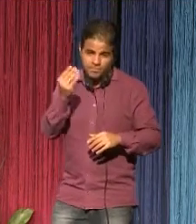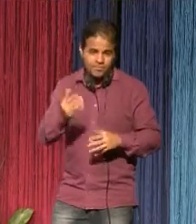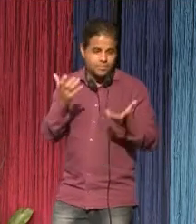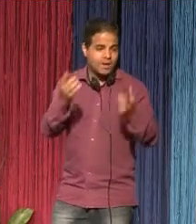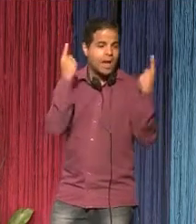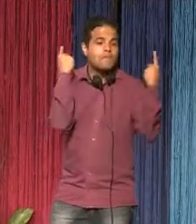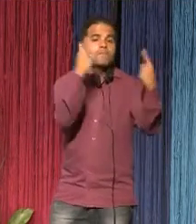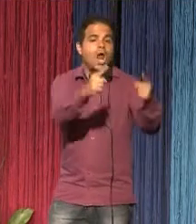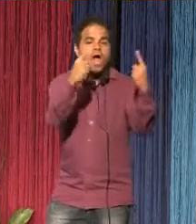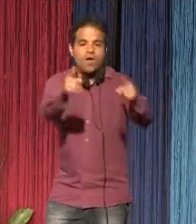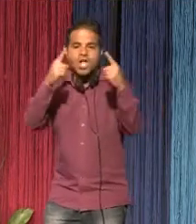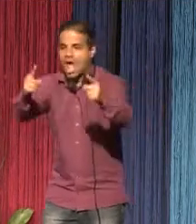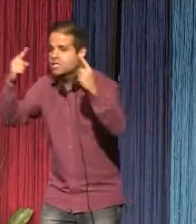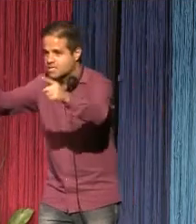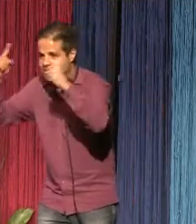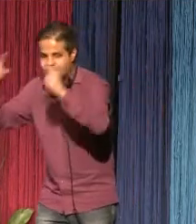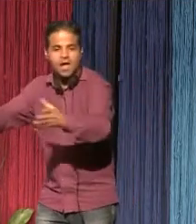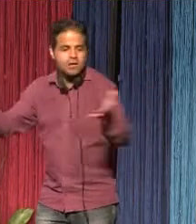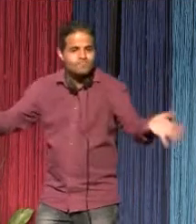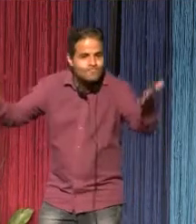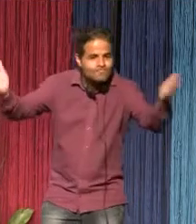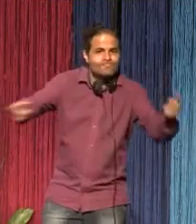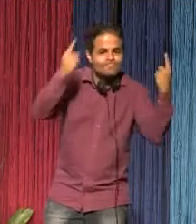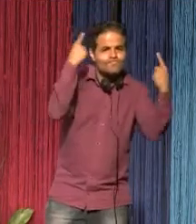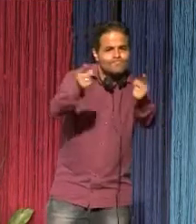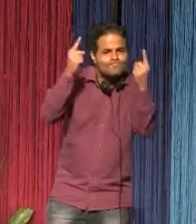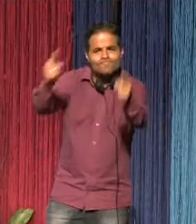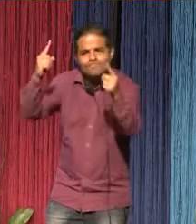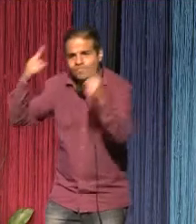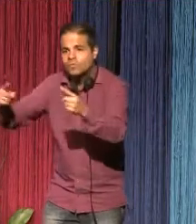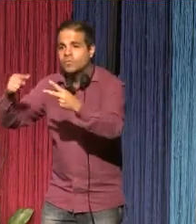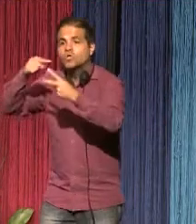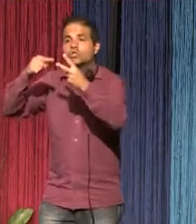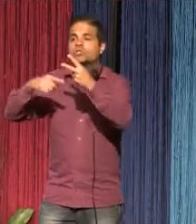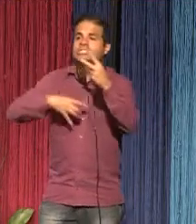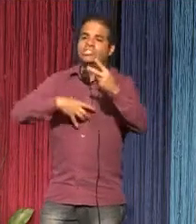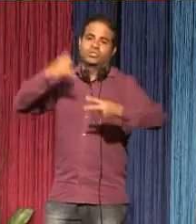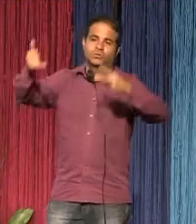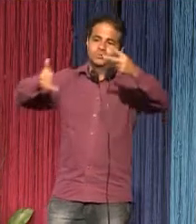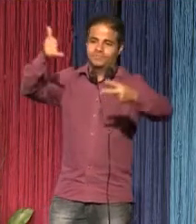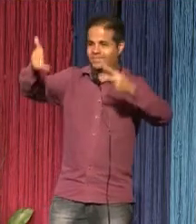provocação sobre dois